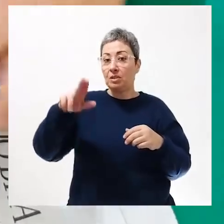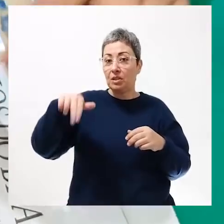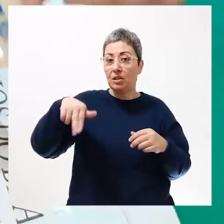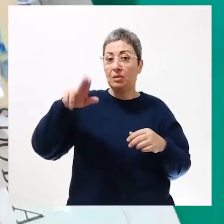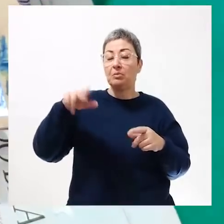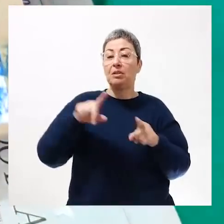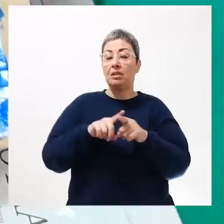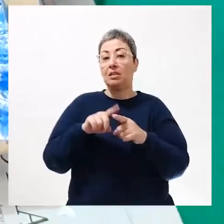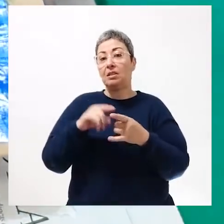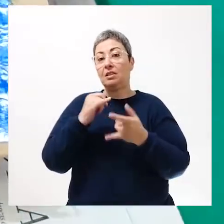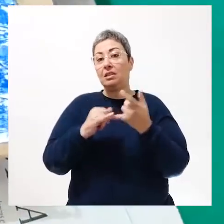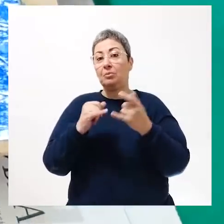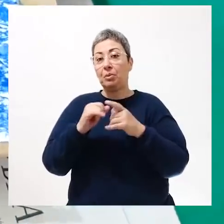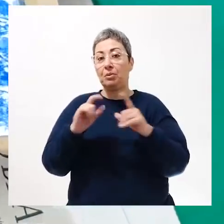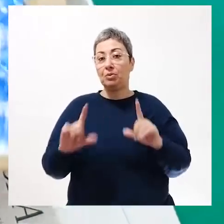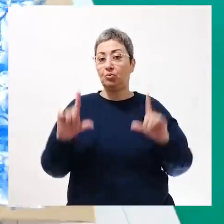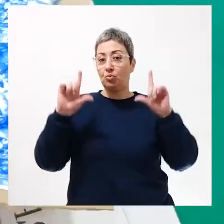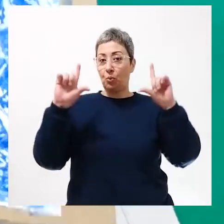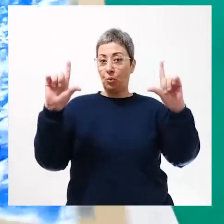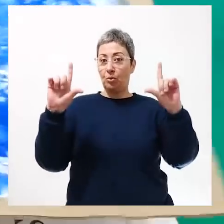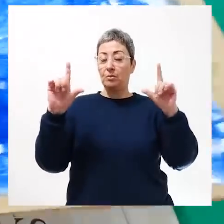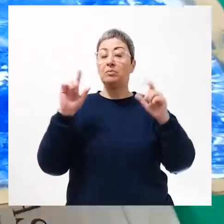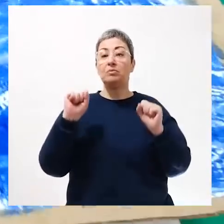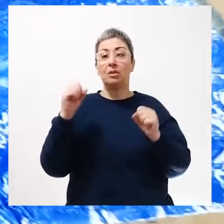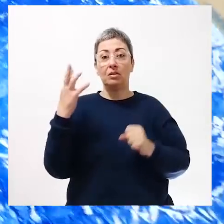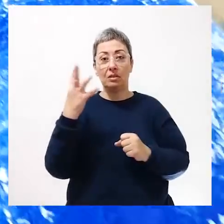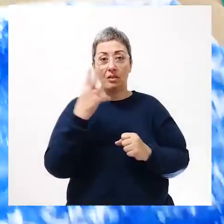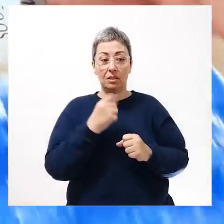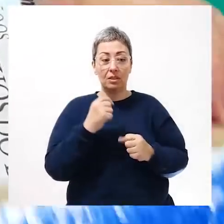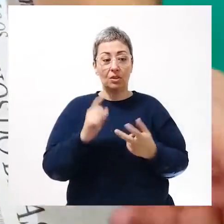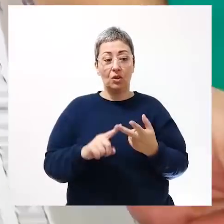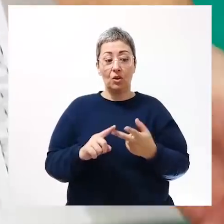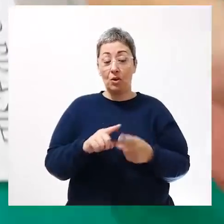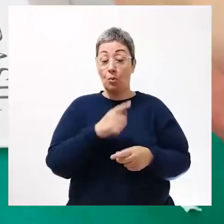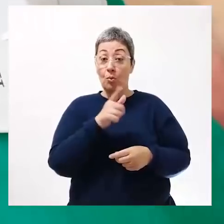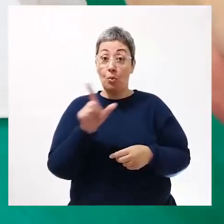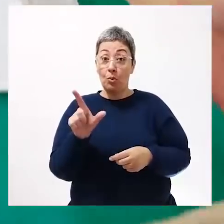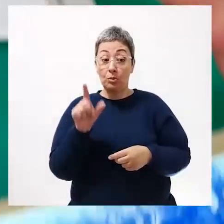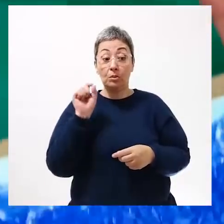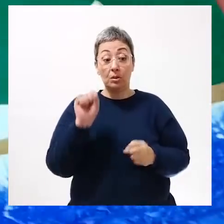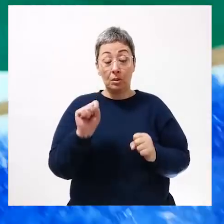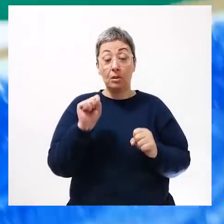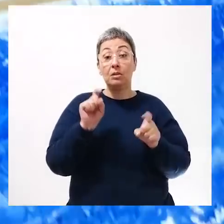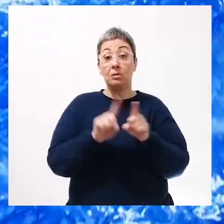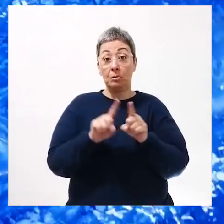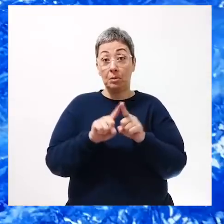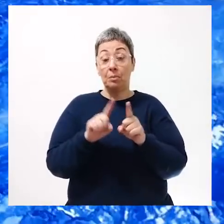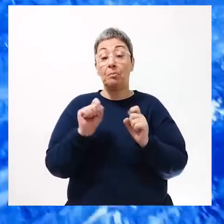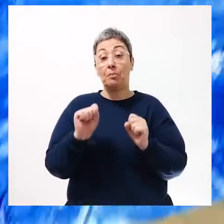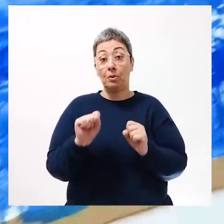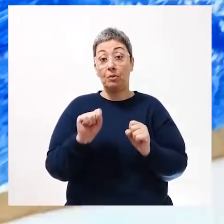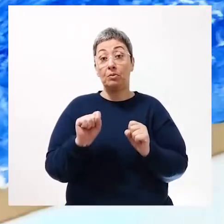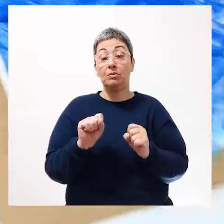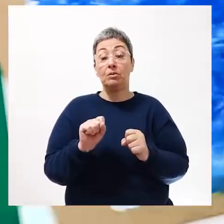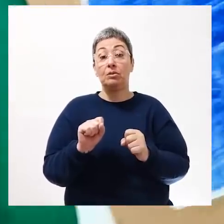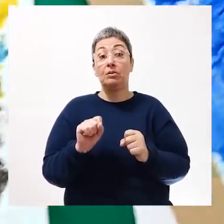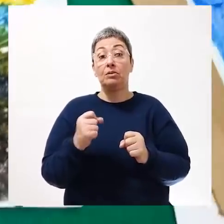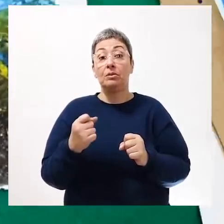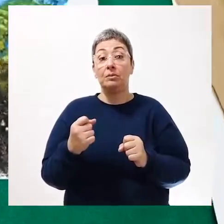em volta, fazer como se fosse um quadrinho. Fica lindo. Nesse daqui, também, Se